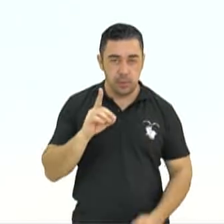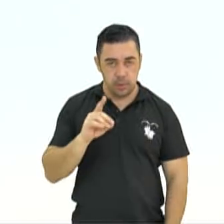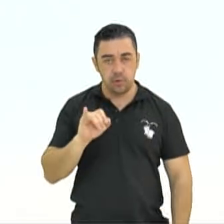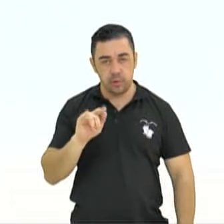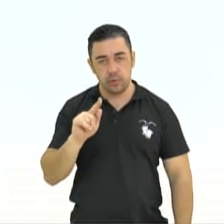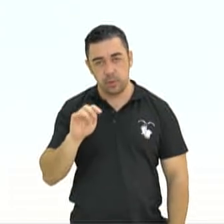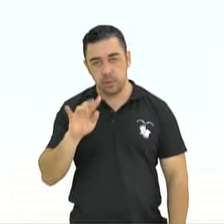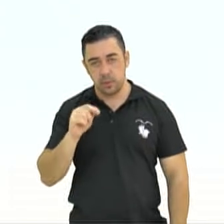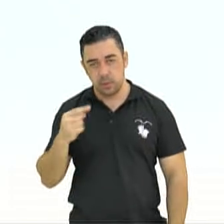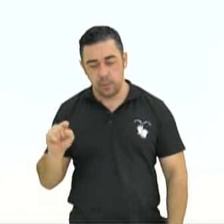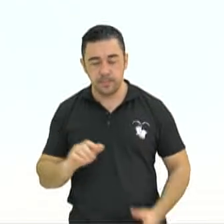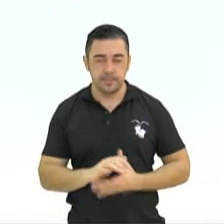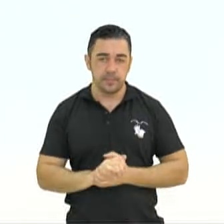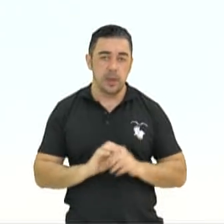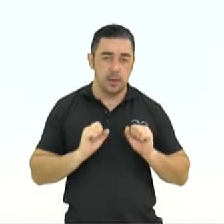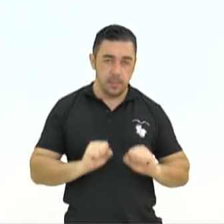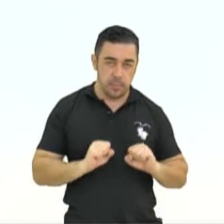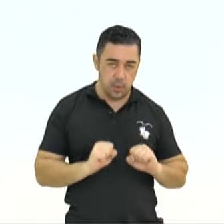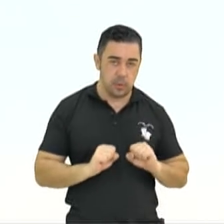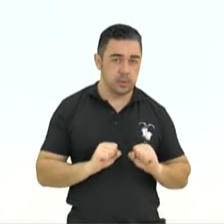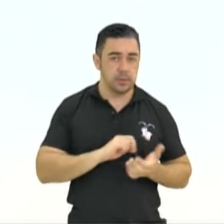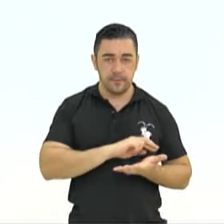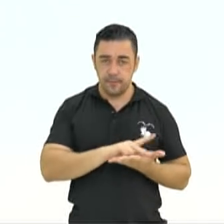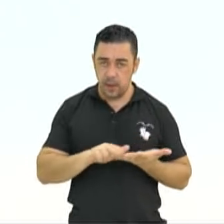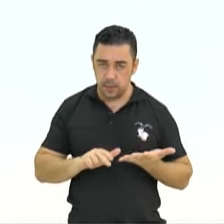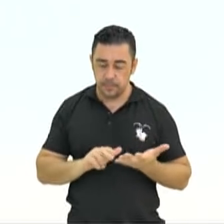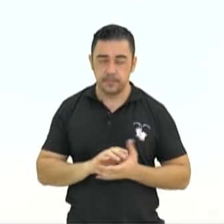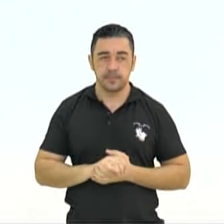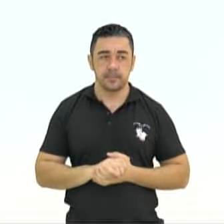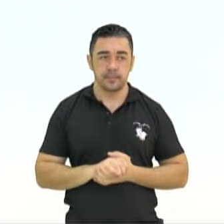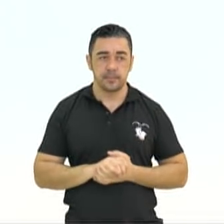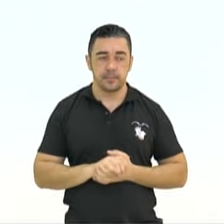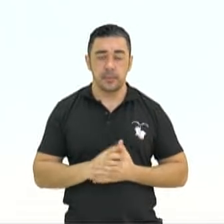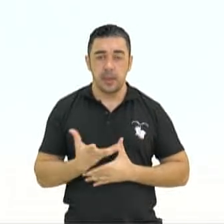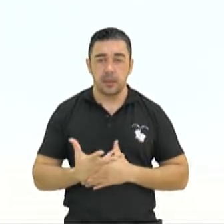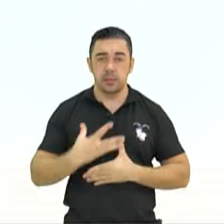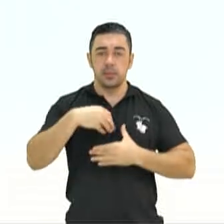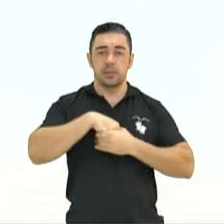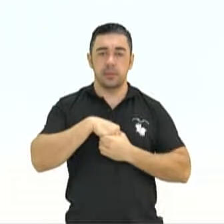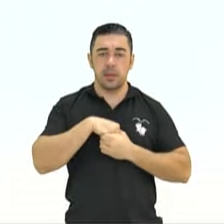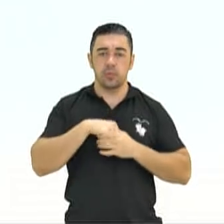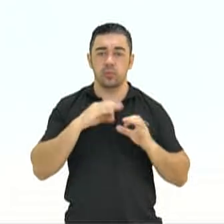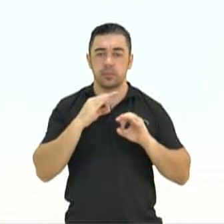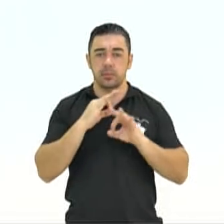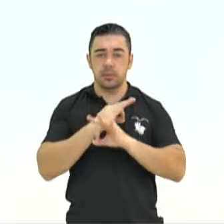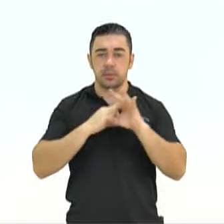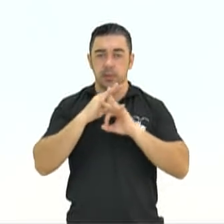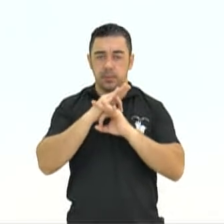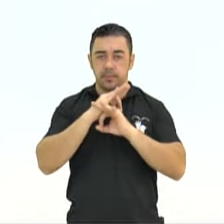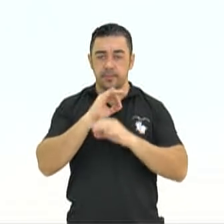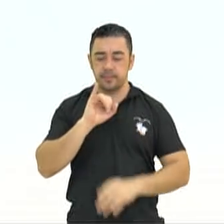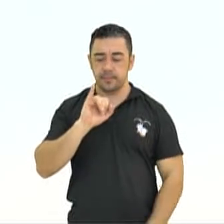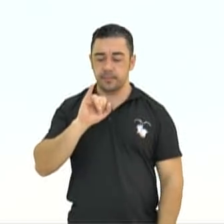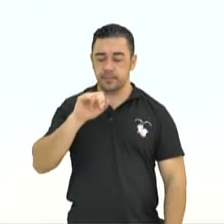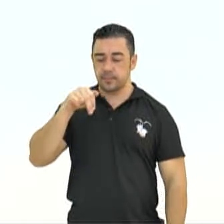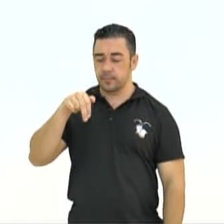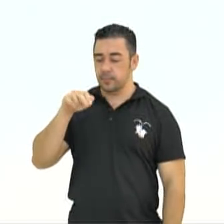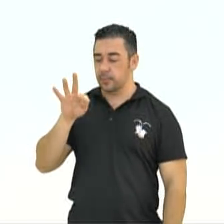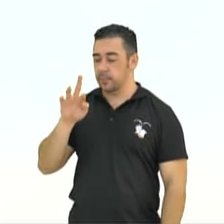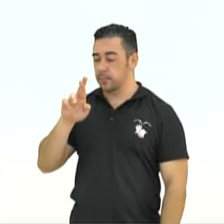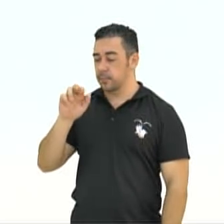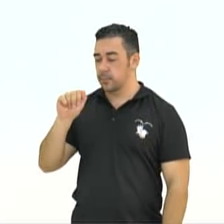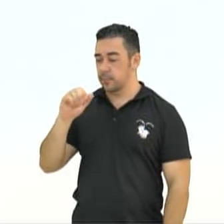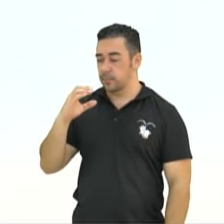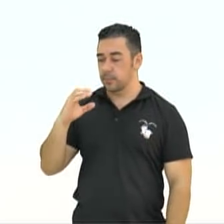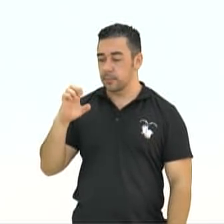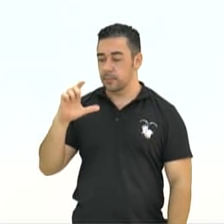digestão. A digestão ela pode ser de vários tipos, né? Intracelular. Olha o nome está dizendo intra. O que significa o